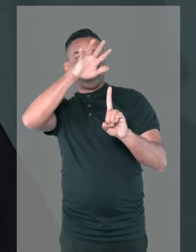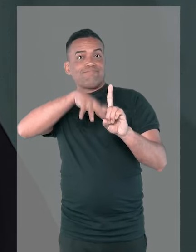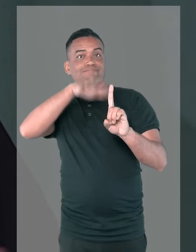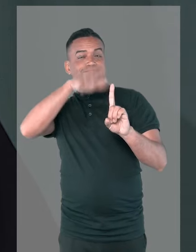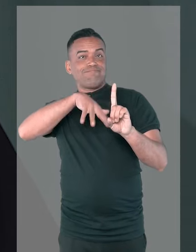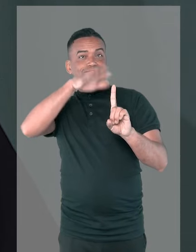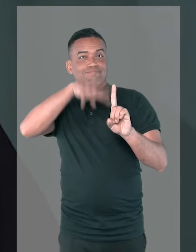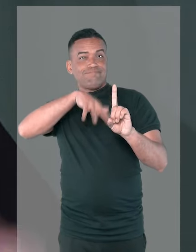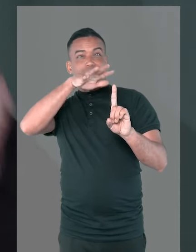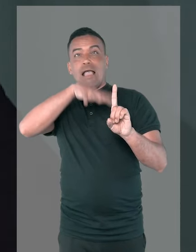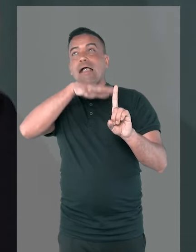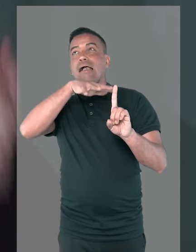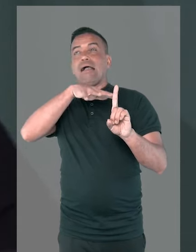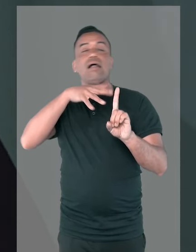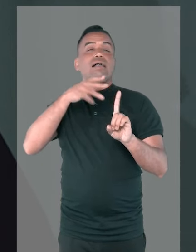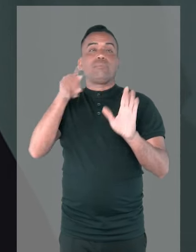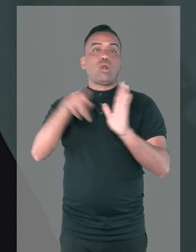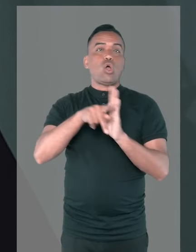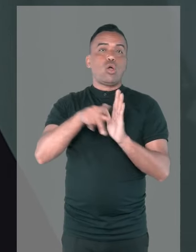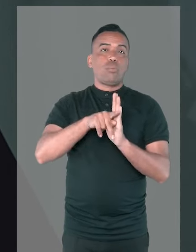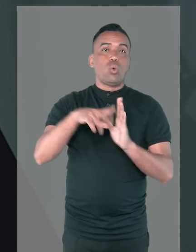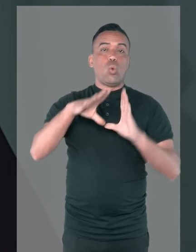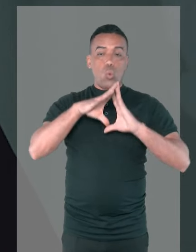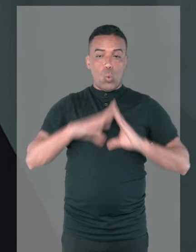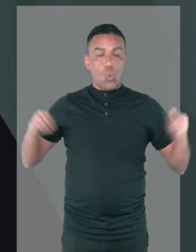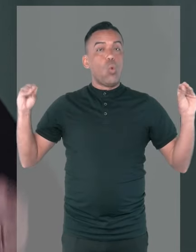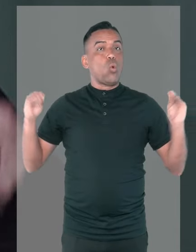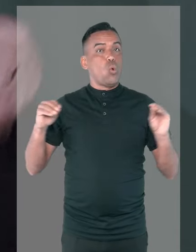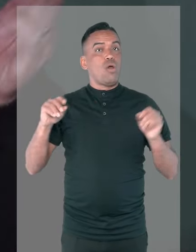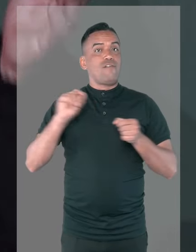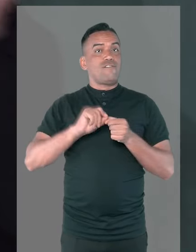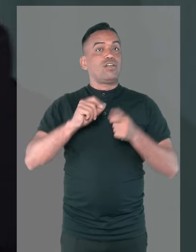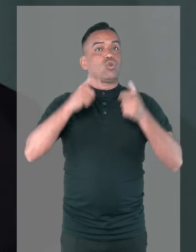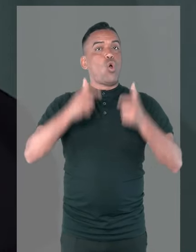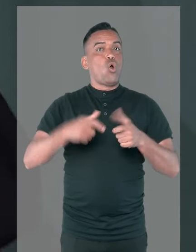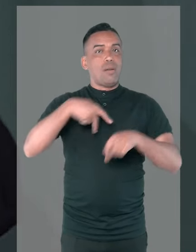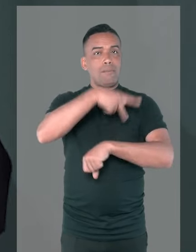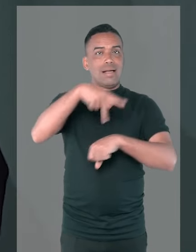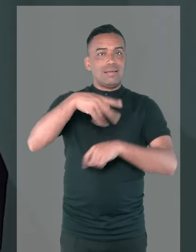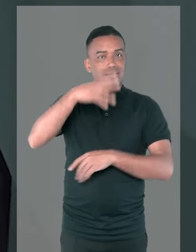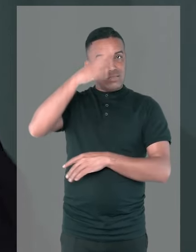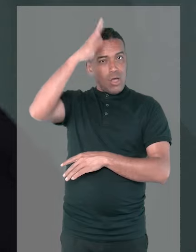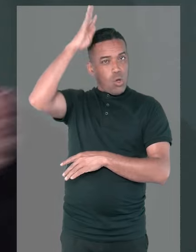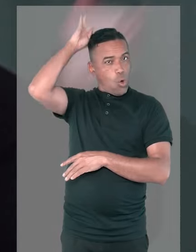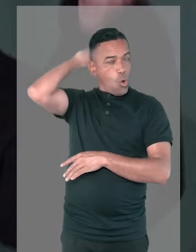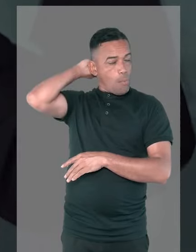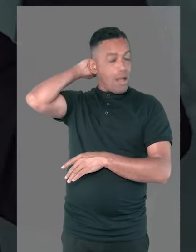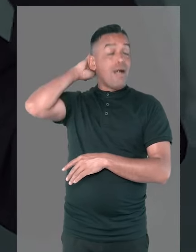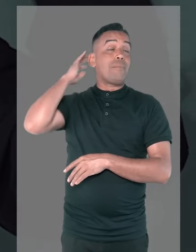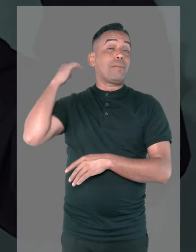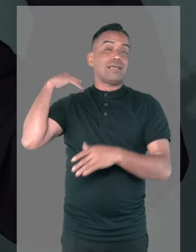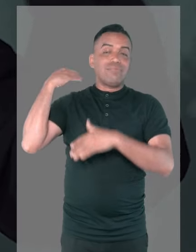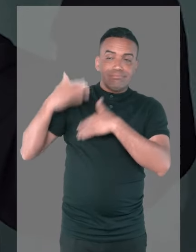pagão de cura, feito na Roma Antiga. E depois vai se aproximando do presente,